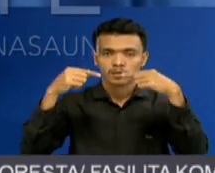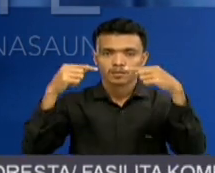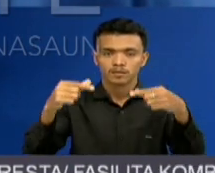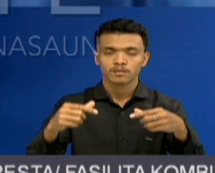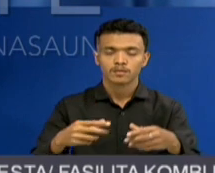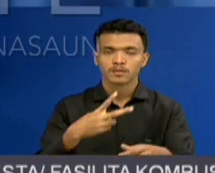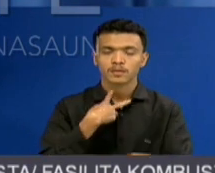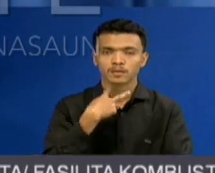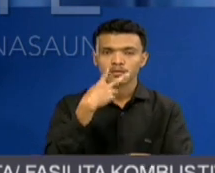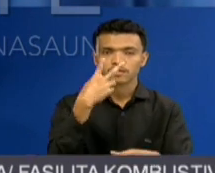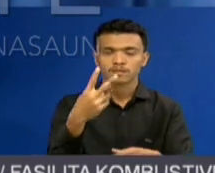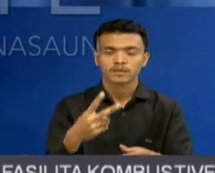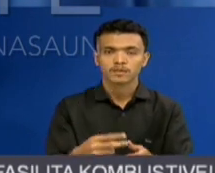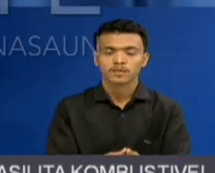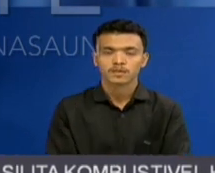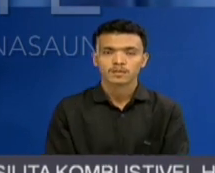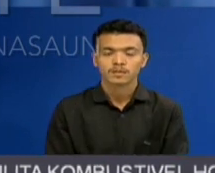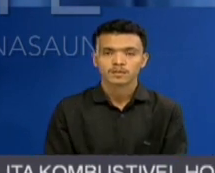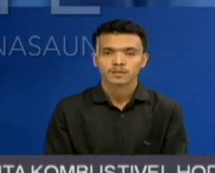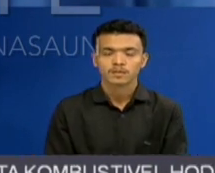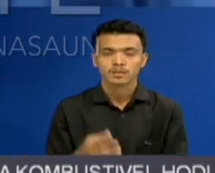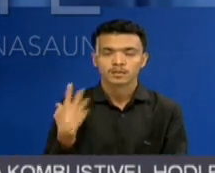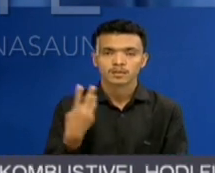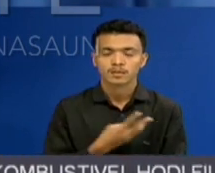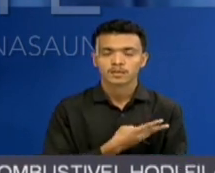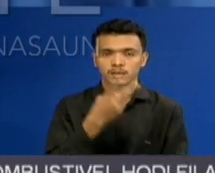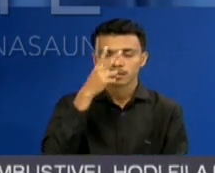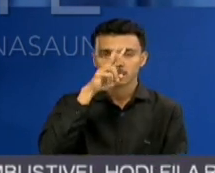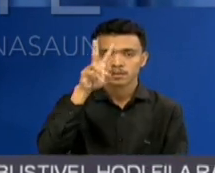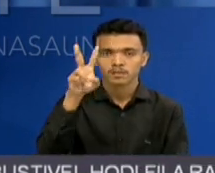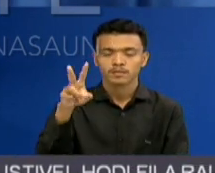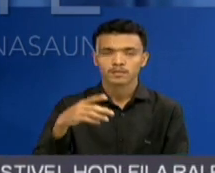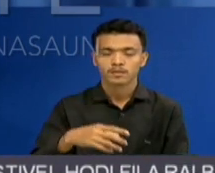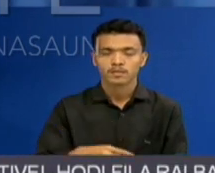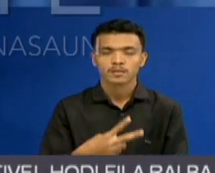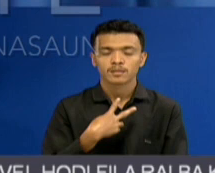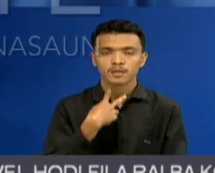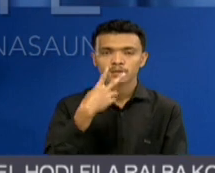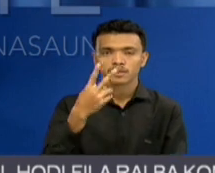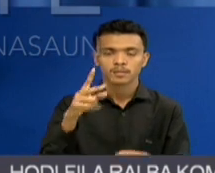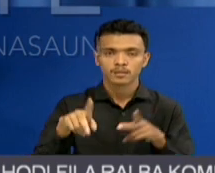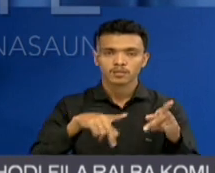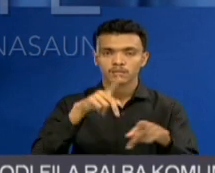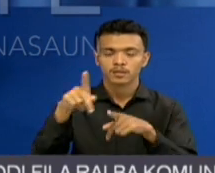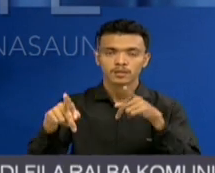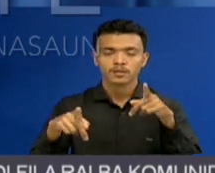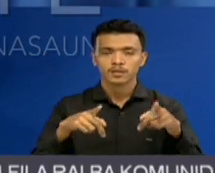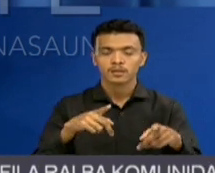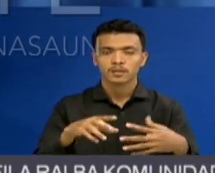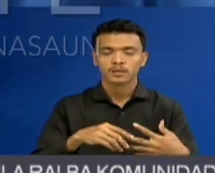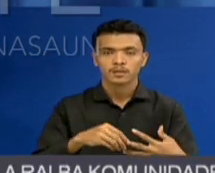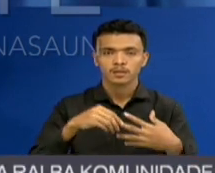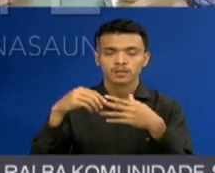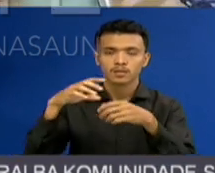ita foabizu, ita foa bizu ita identifica no foa bizu no ba ita komendasira ke afetaru ya liuba